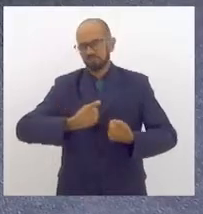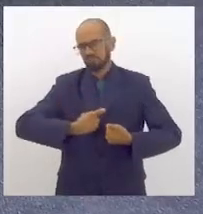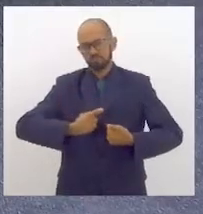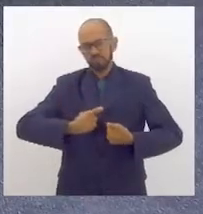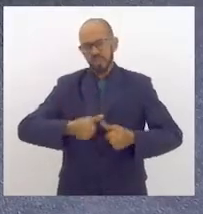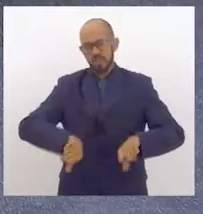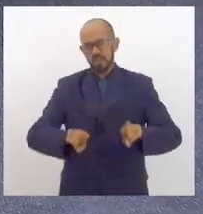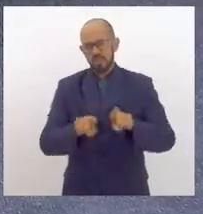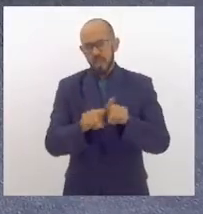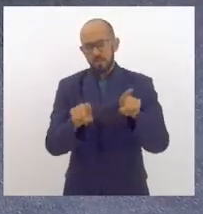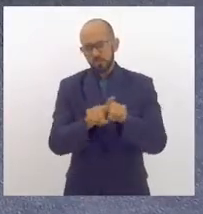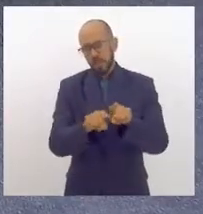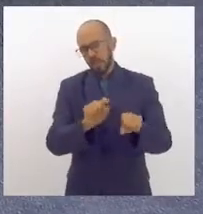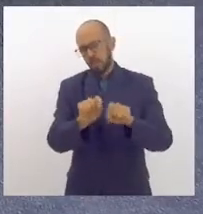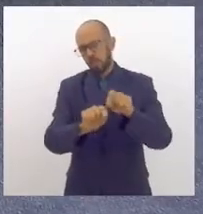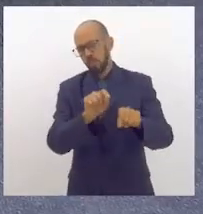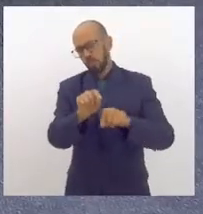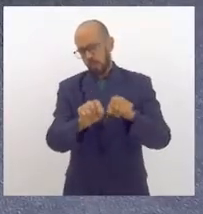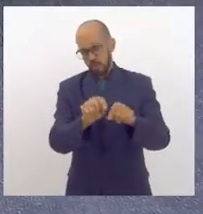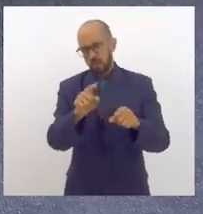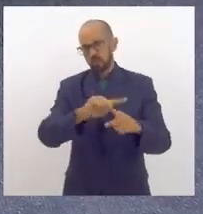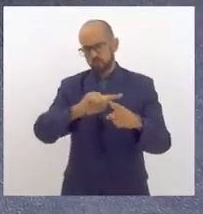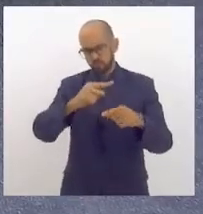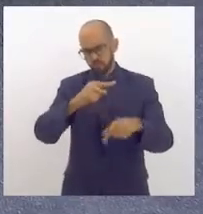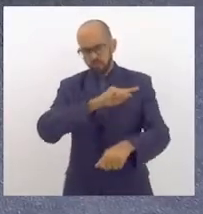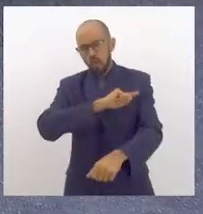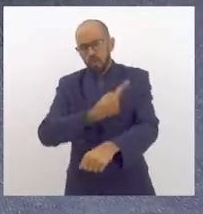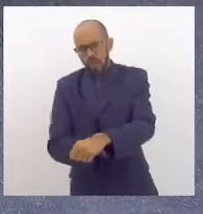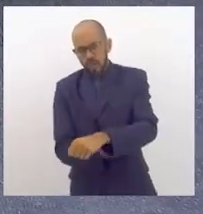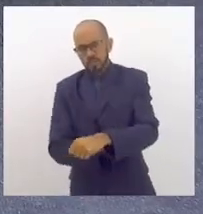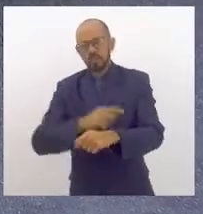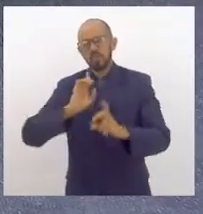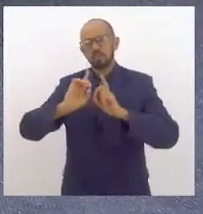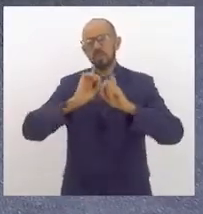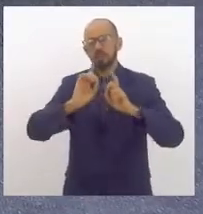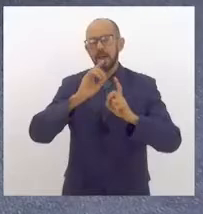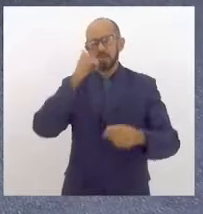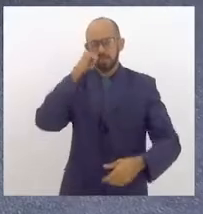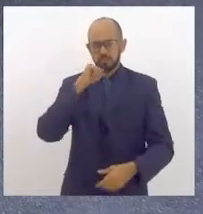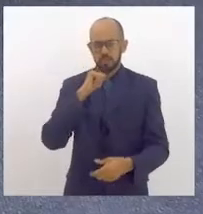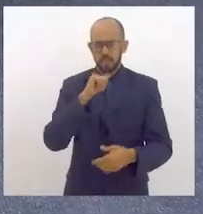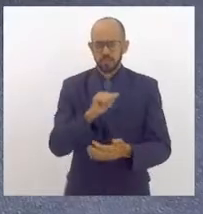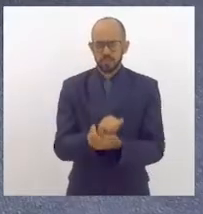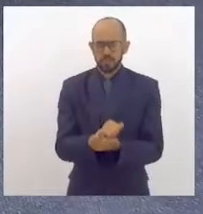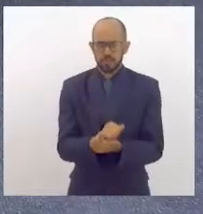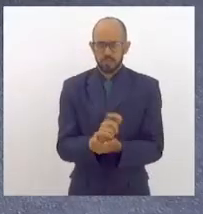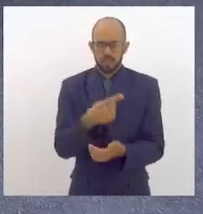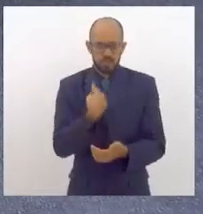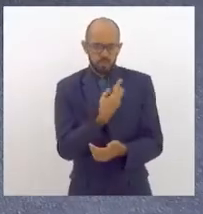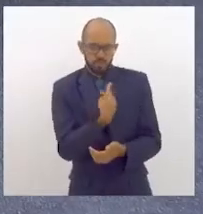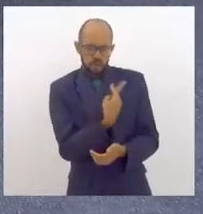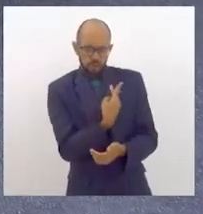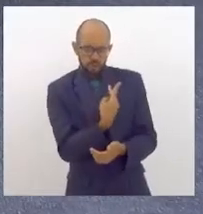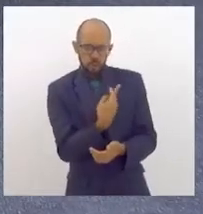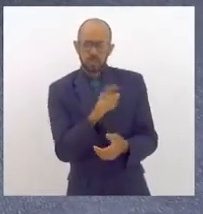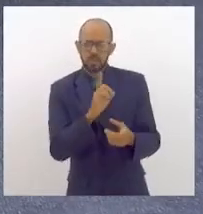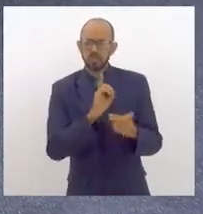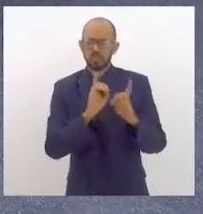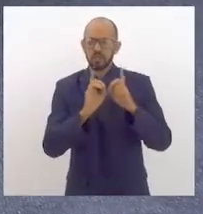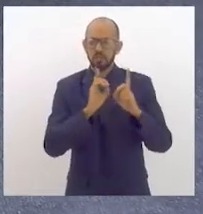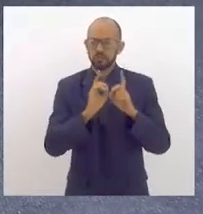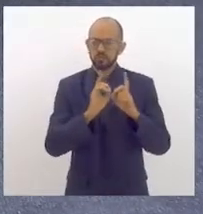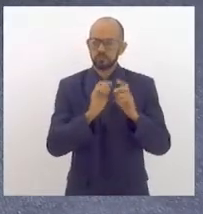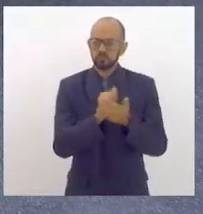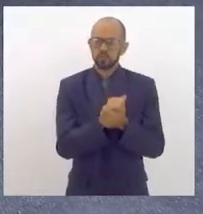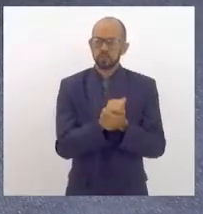fortalecendo também o debate das mulheres em todos os espaços deputada enfermeira Rejane a gente tava no hospital de